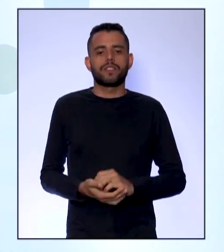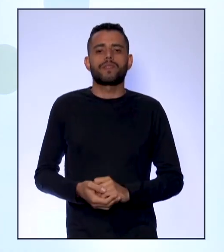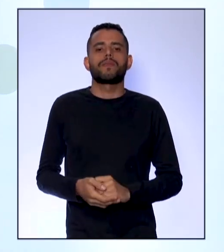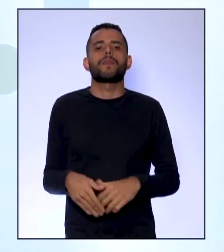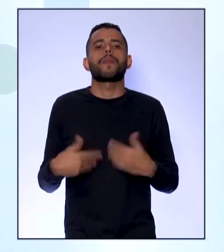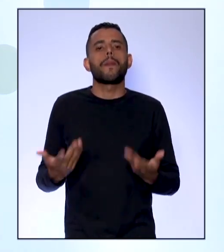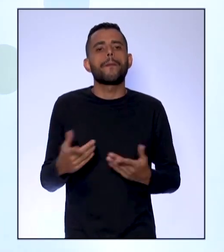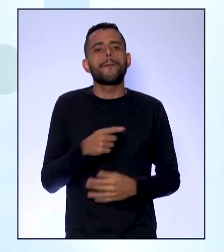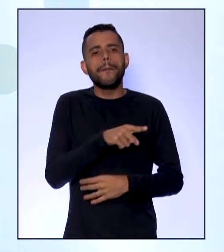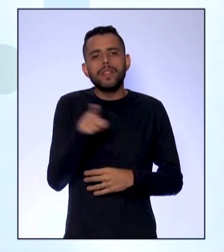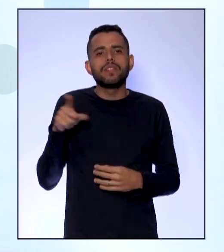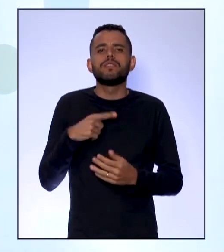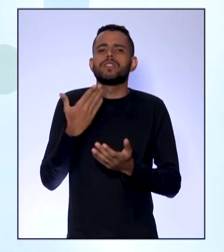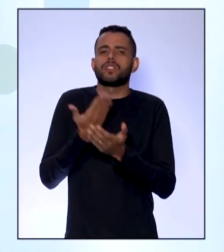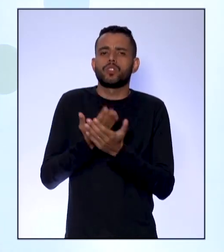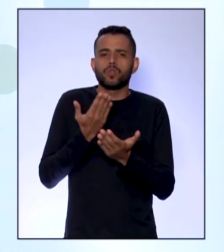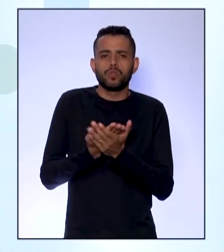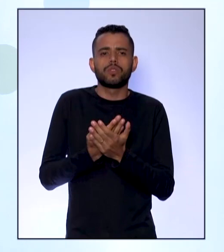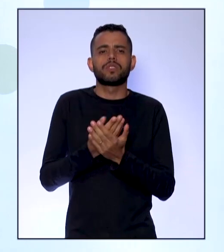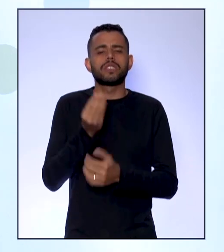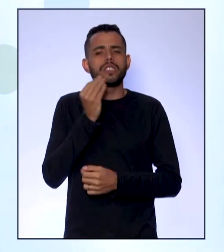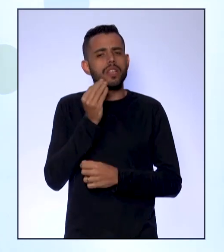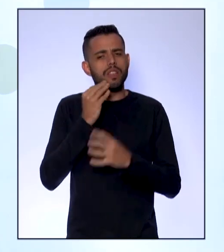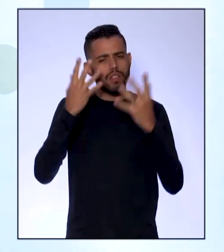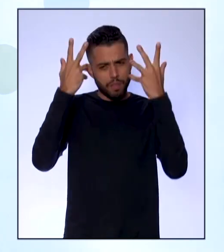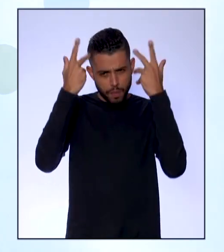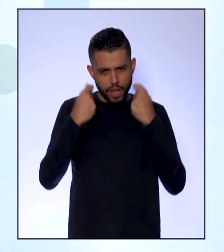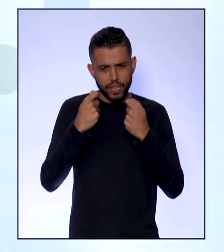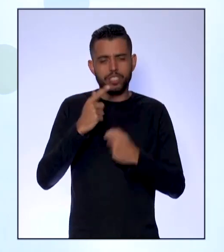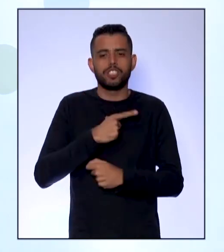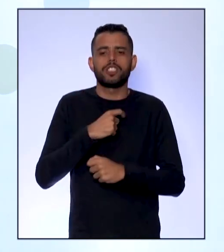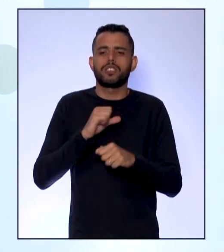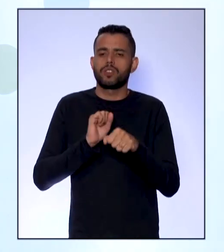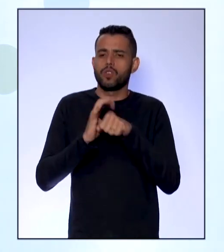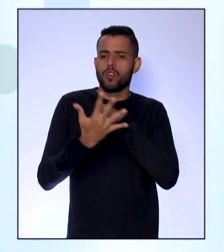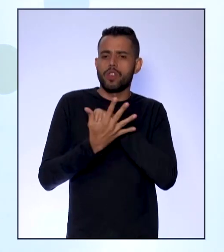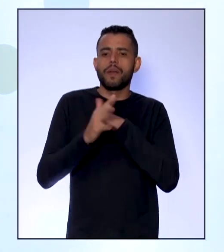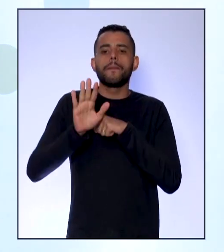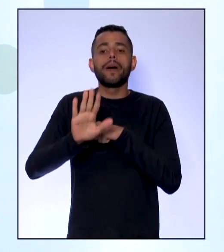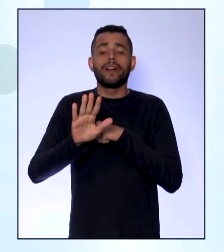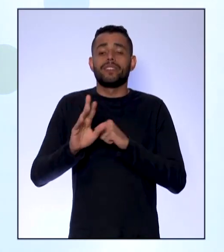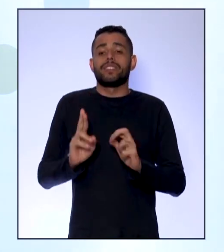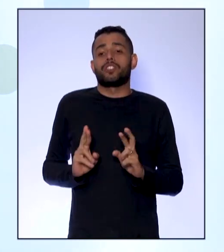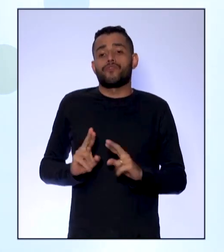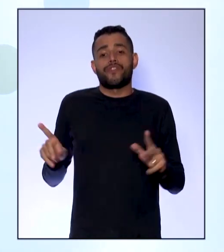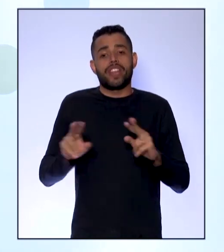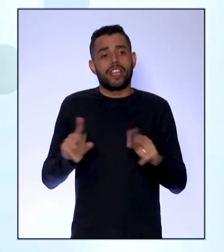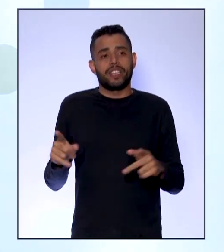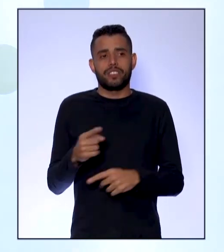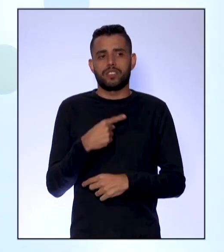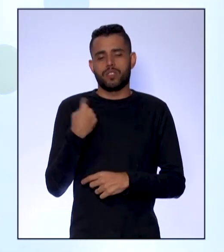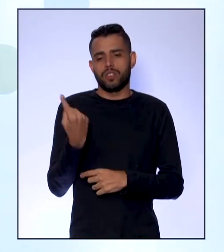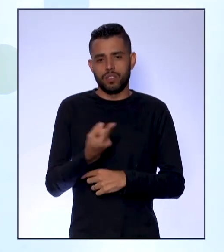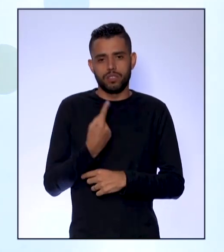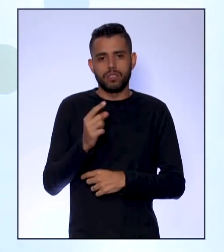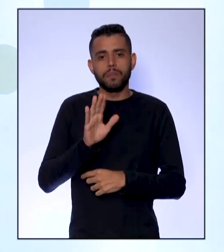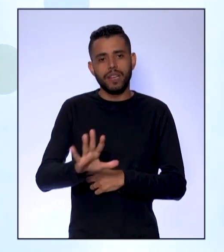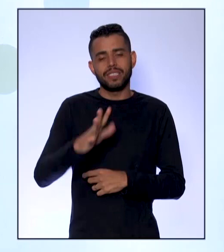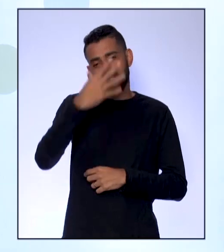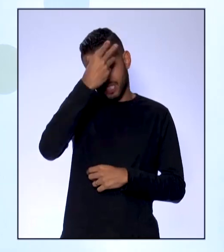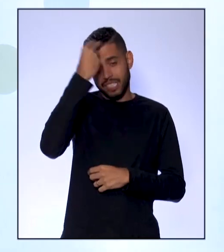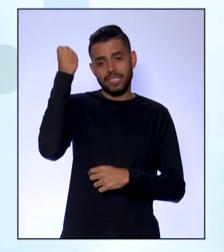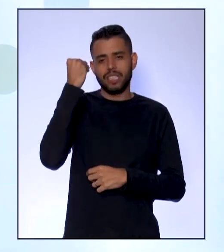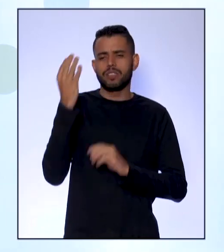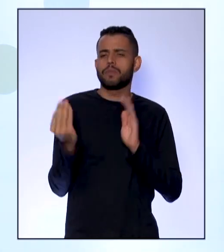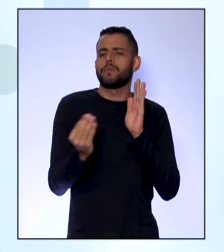tinham testado animais e que eles tinham coronavírus, mas era diferente do nosso. Só que esqueceram de botar essa parte na notícia e